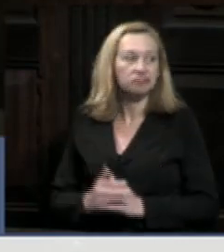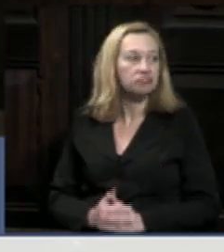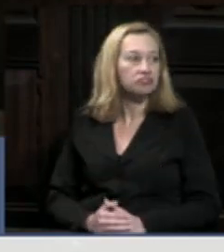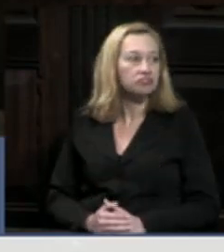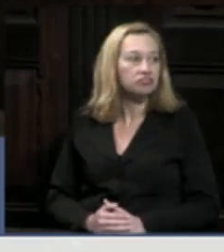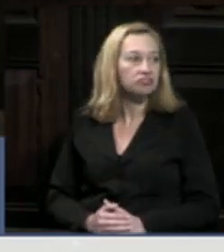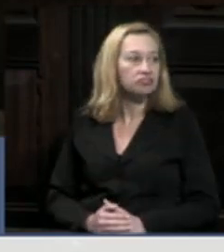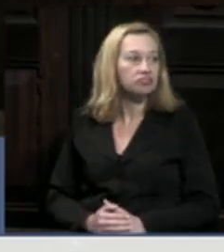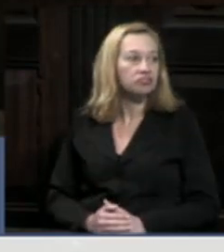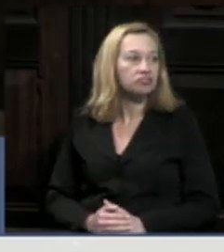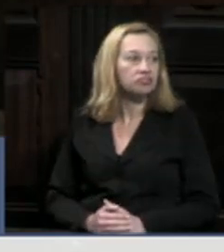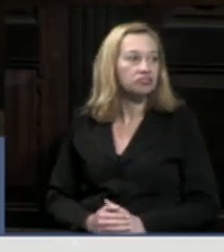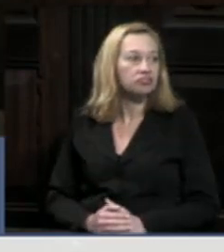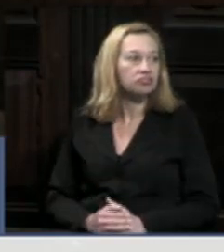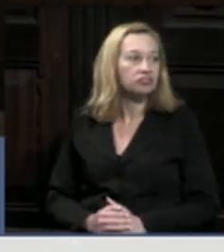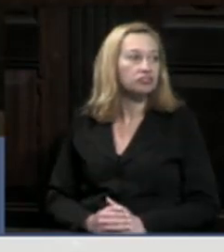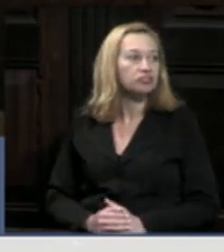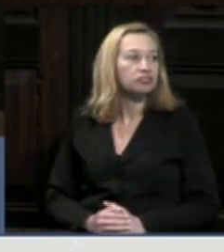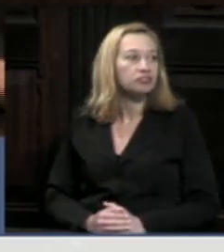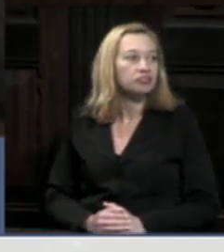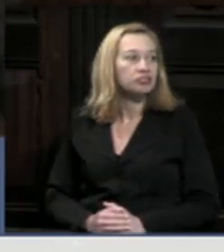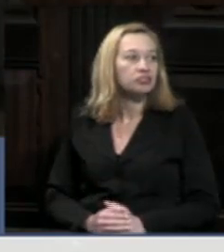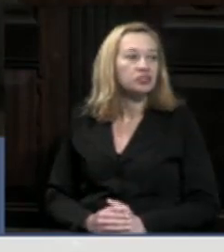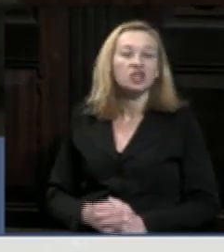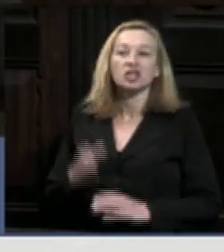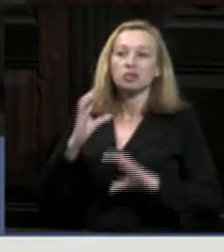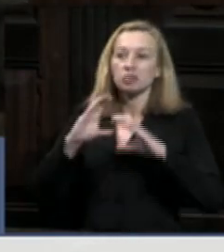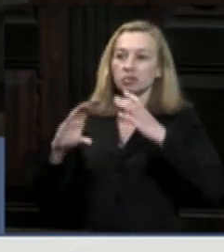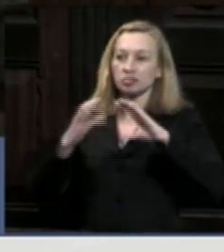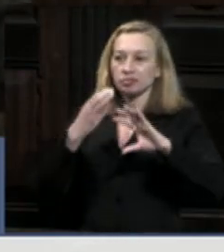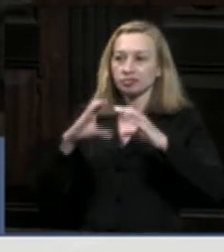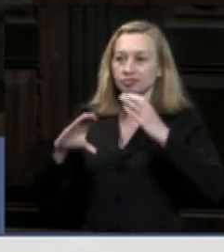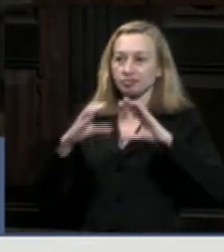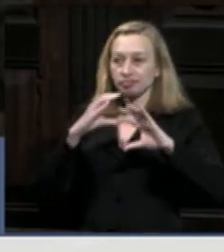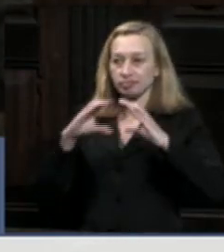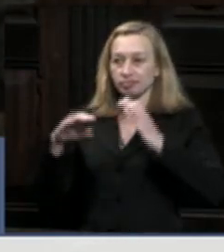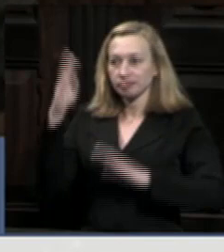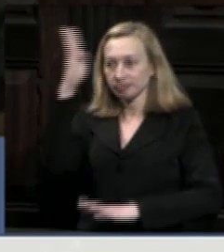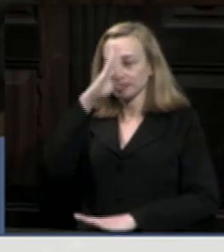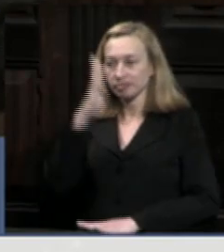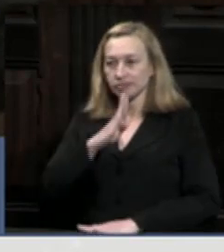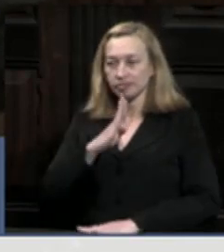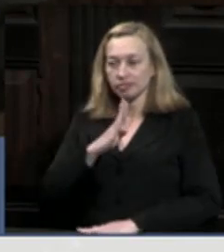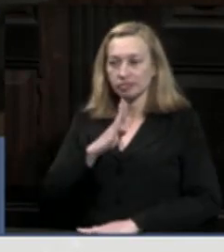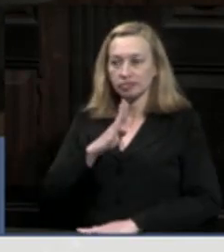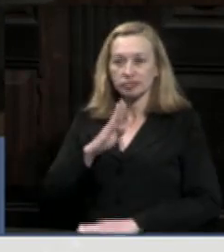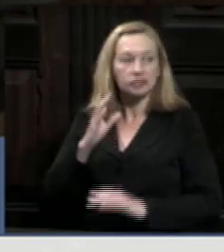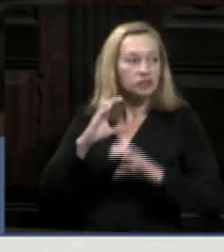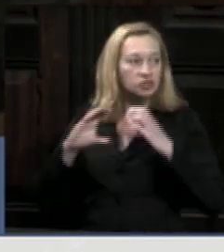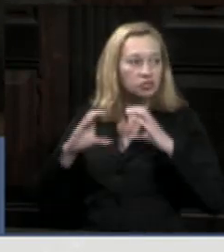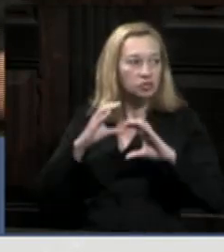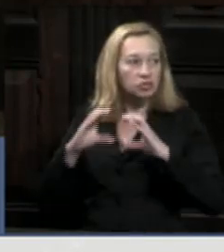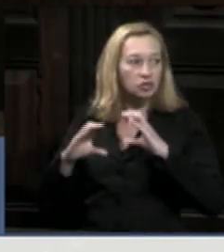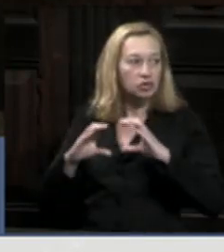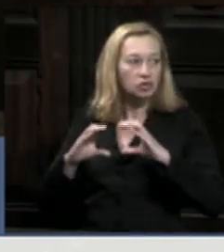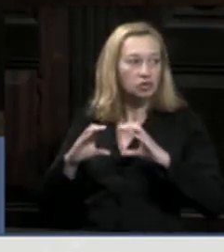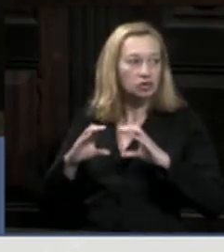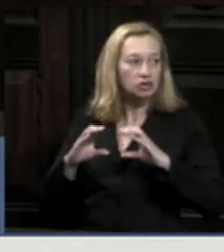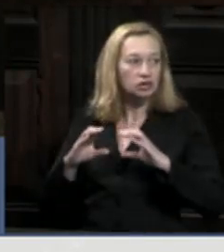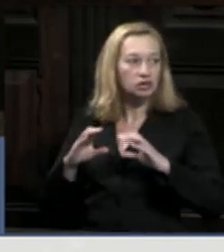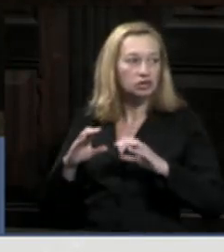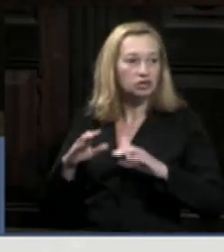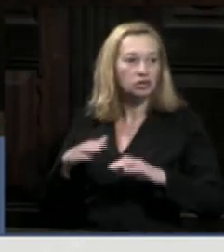festivais de música festivais da música brasileira a sua música que era a preferida do público foi